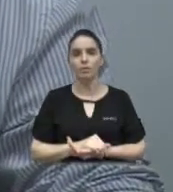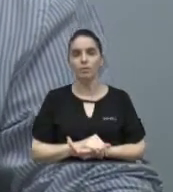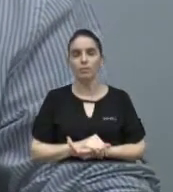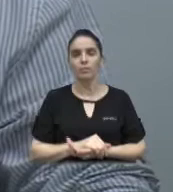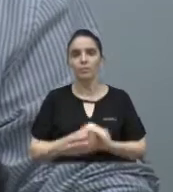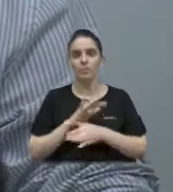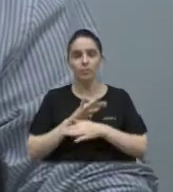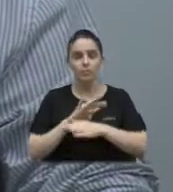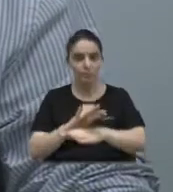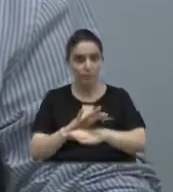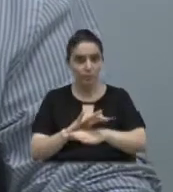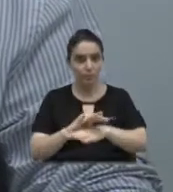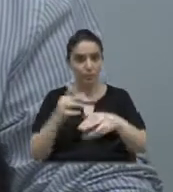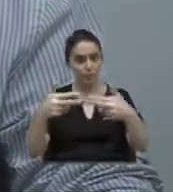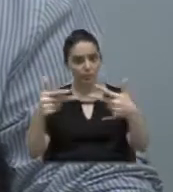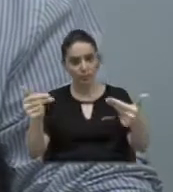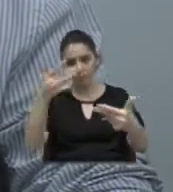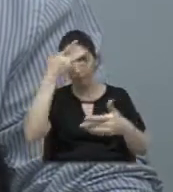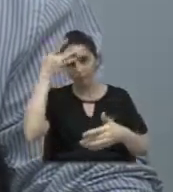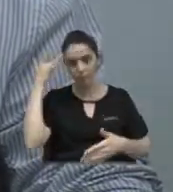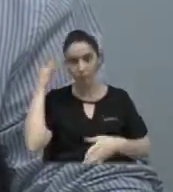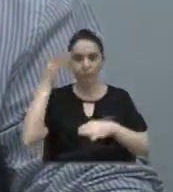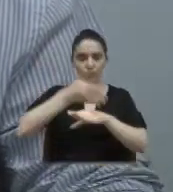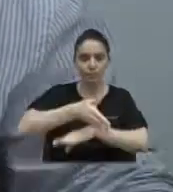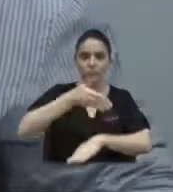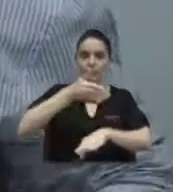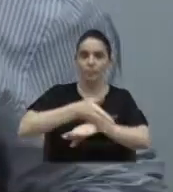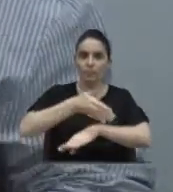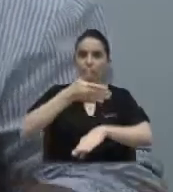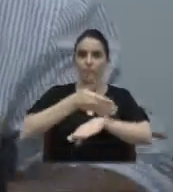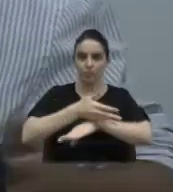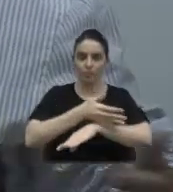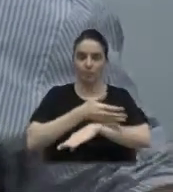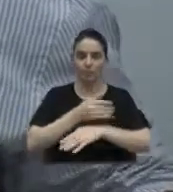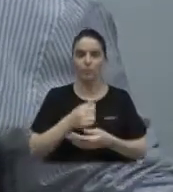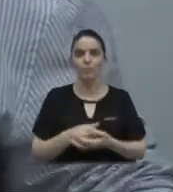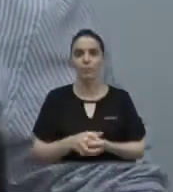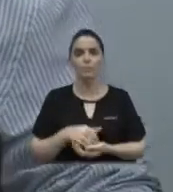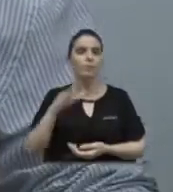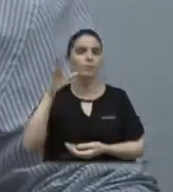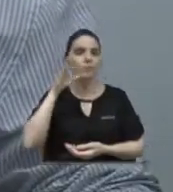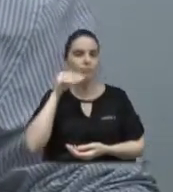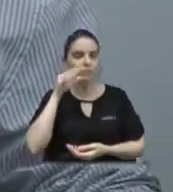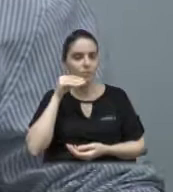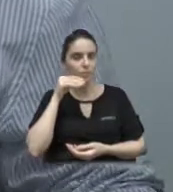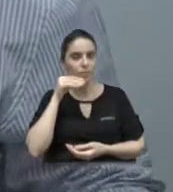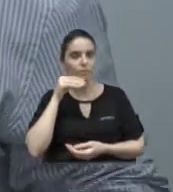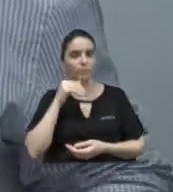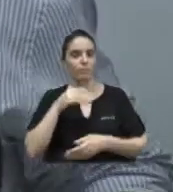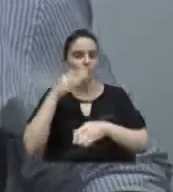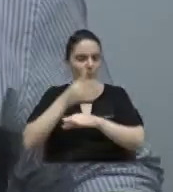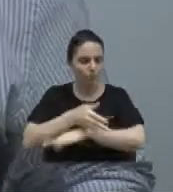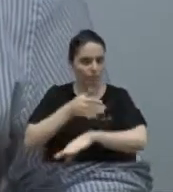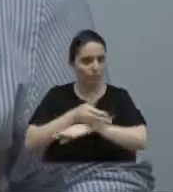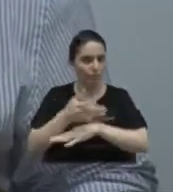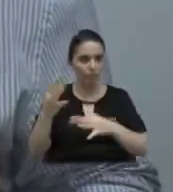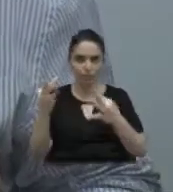pessoas, frequentemente, dando uma quantidade de funcionários para atender todos